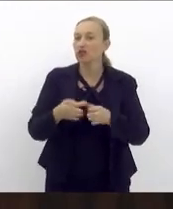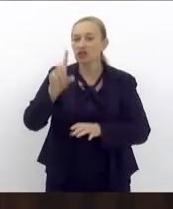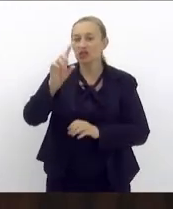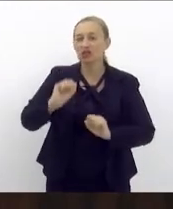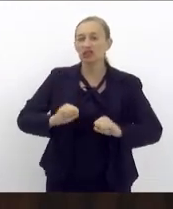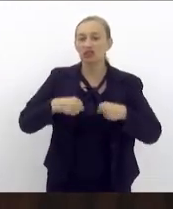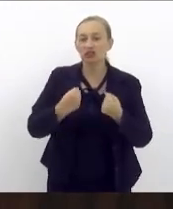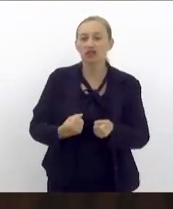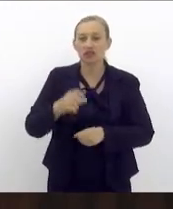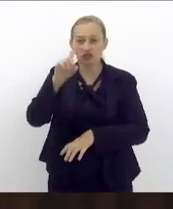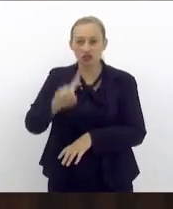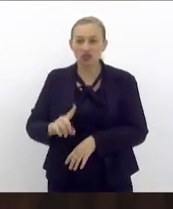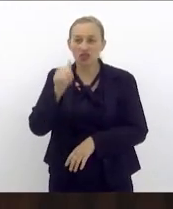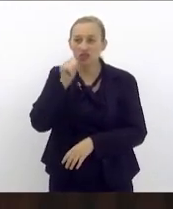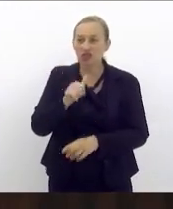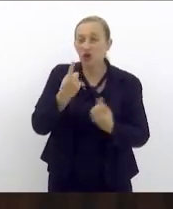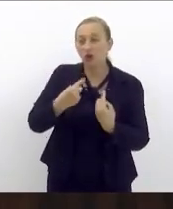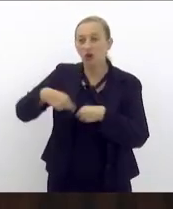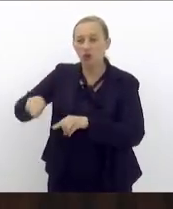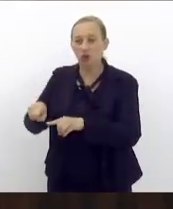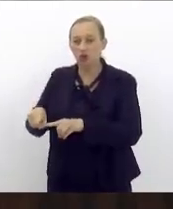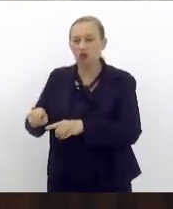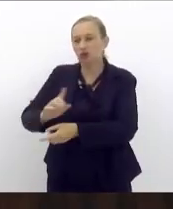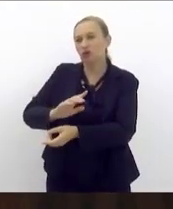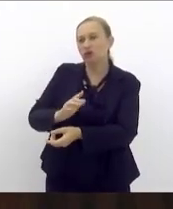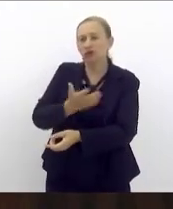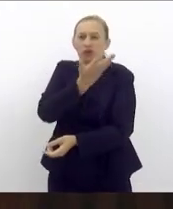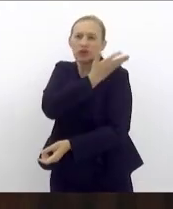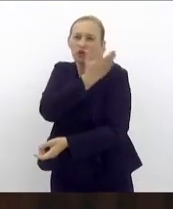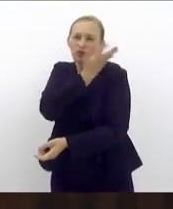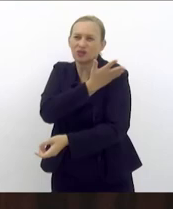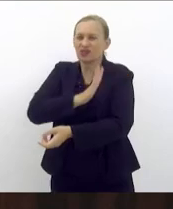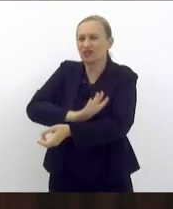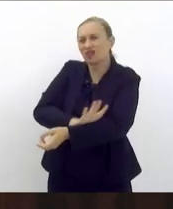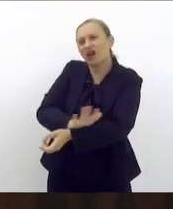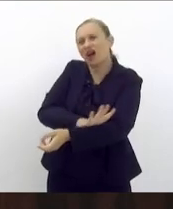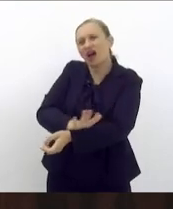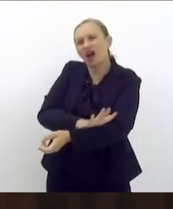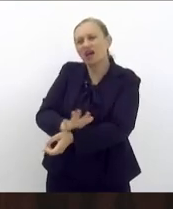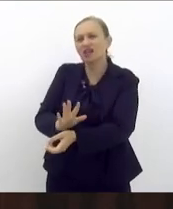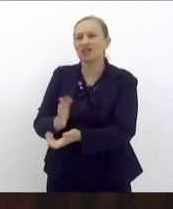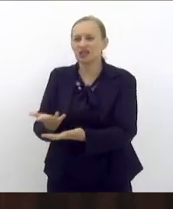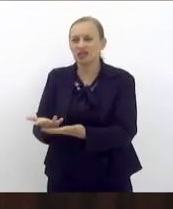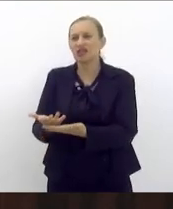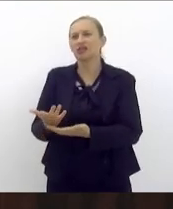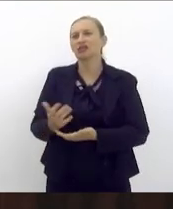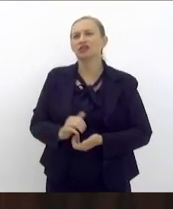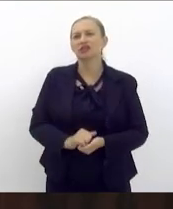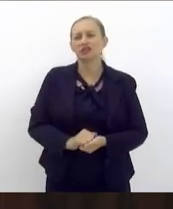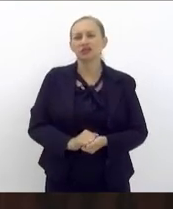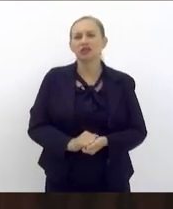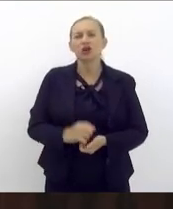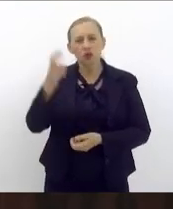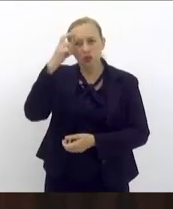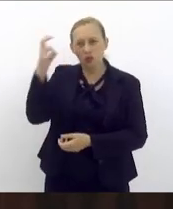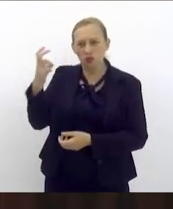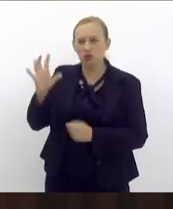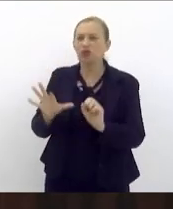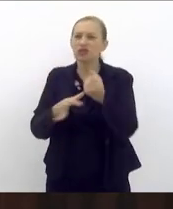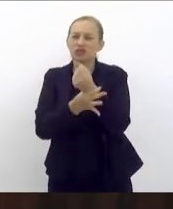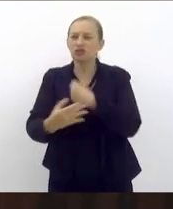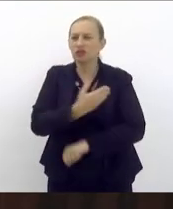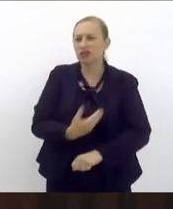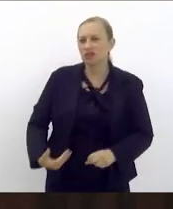direitos da mulher de combate às discriminações de preconceito de raça coretininha religião e procedência Nacional de Cultura de Segurança